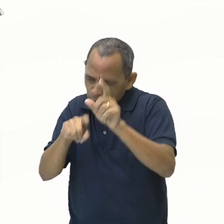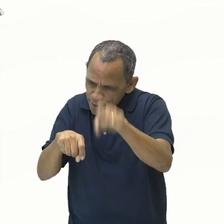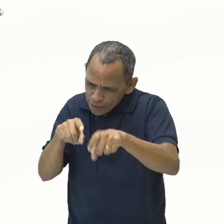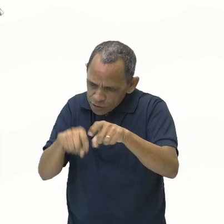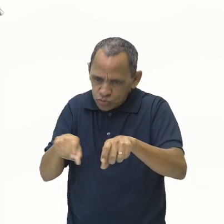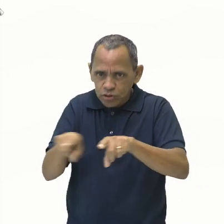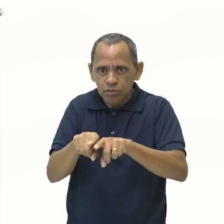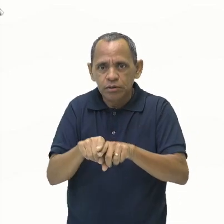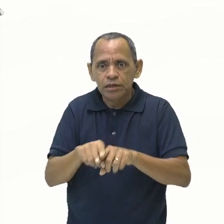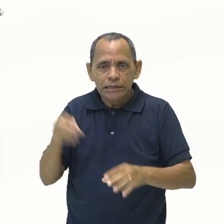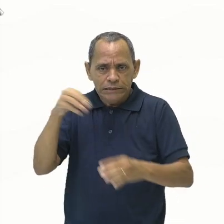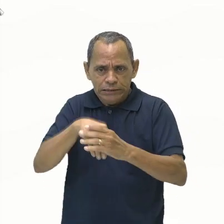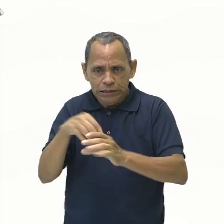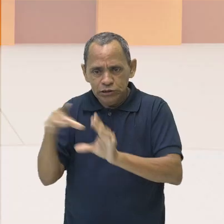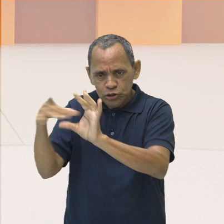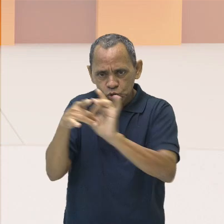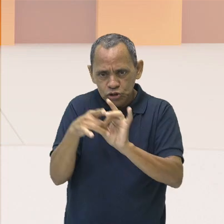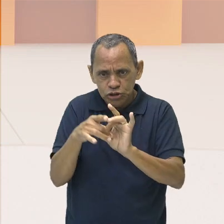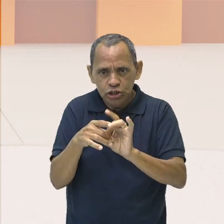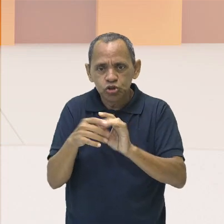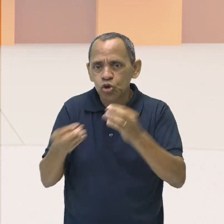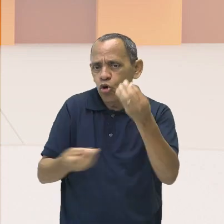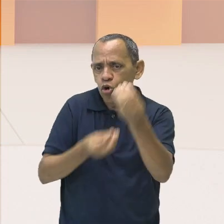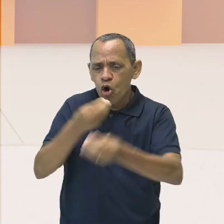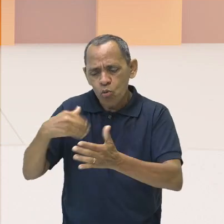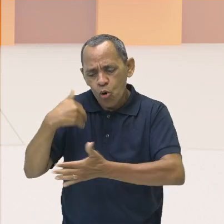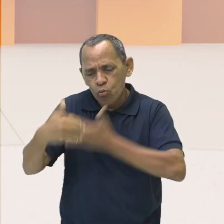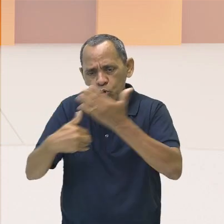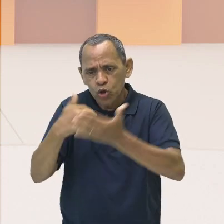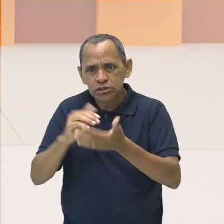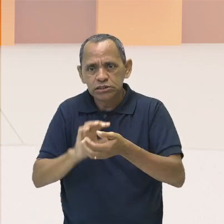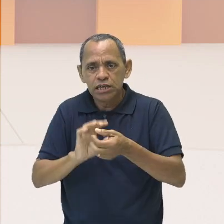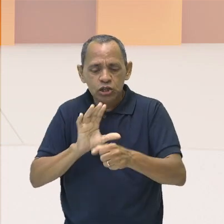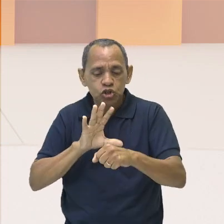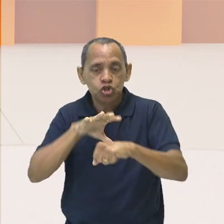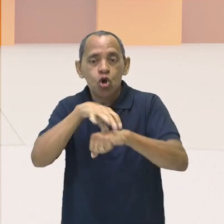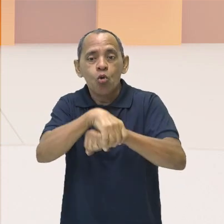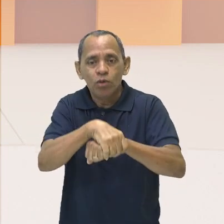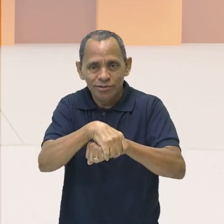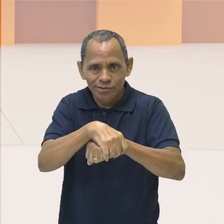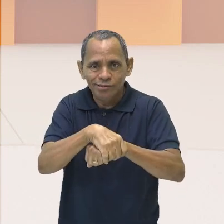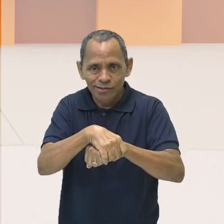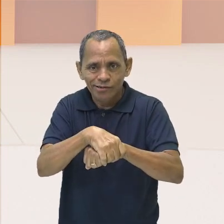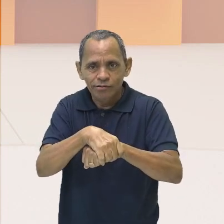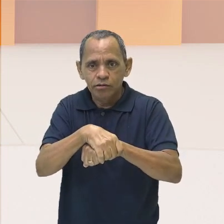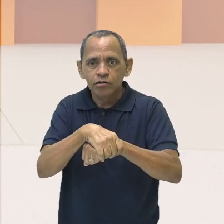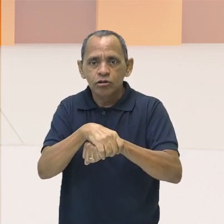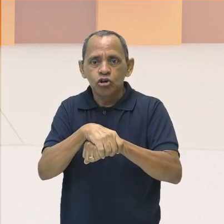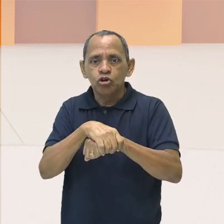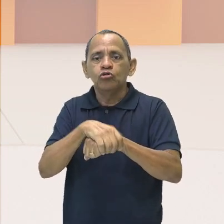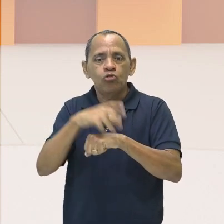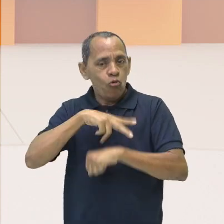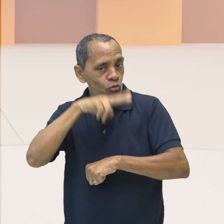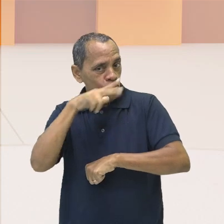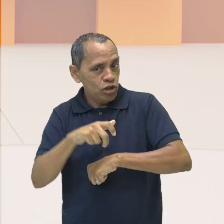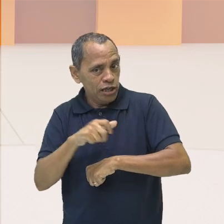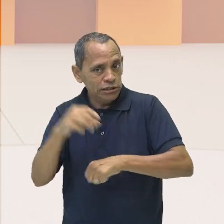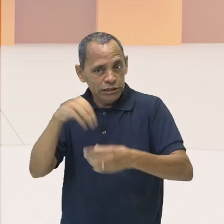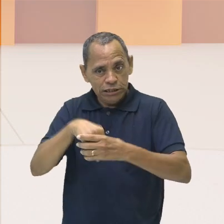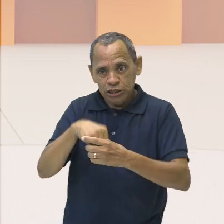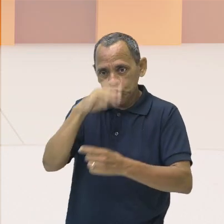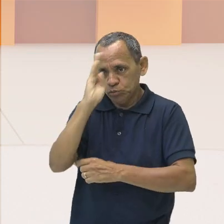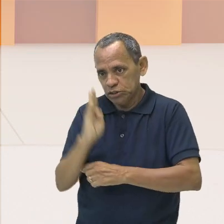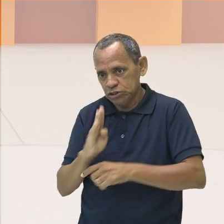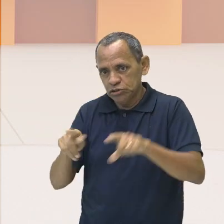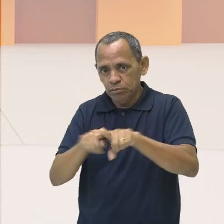vamos observar também o processo de ocupação portuguesa no território brasileiro. Como é que vai acontecer esse processo